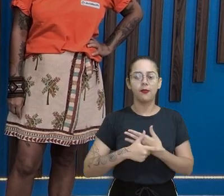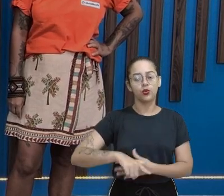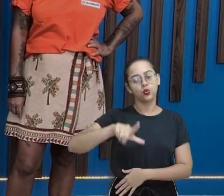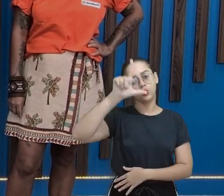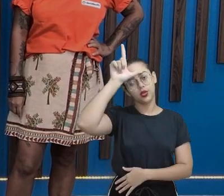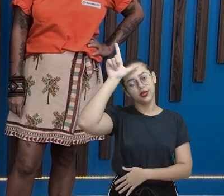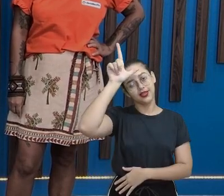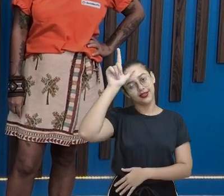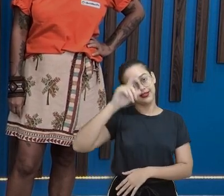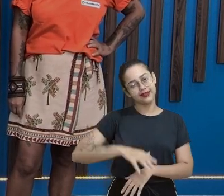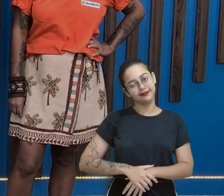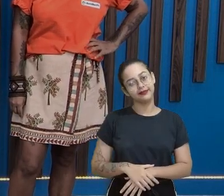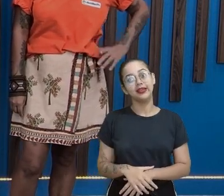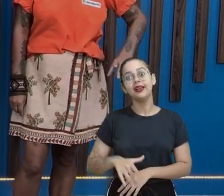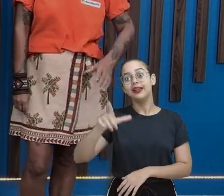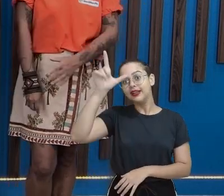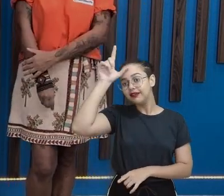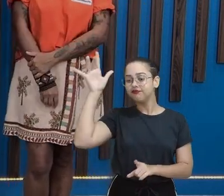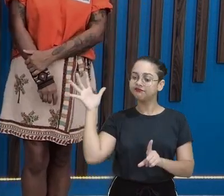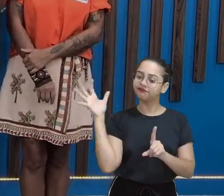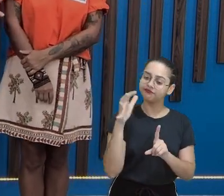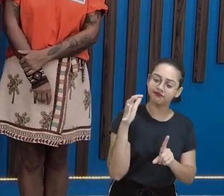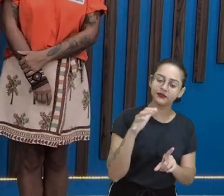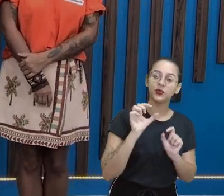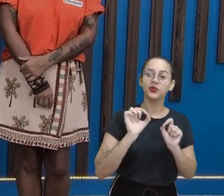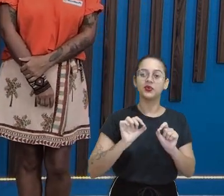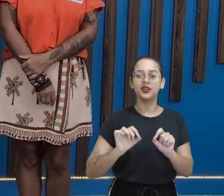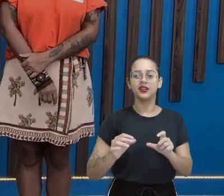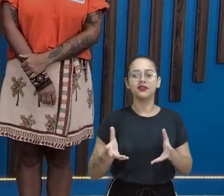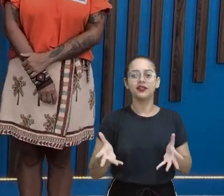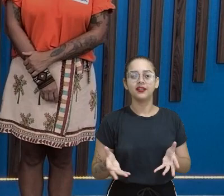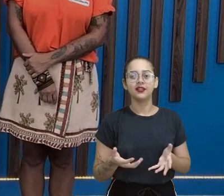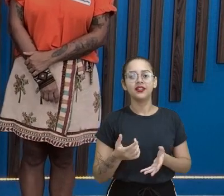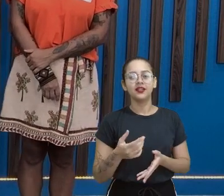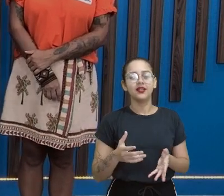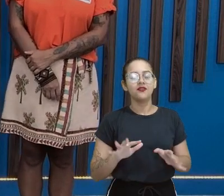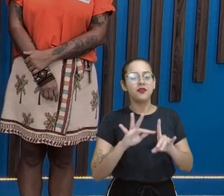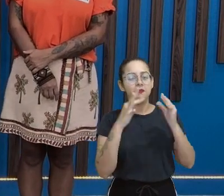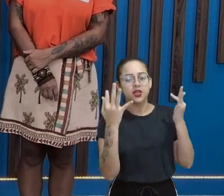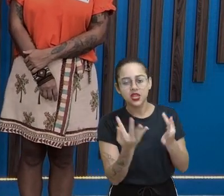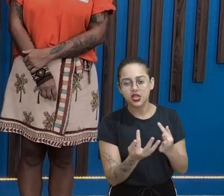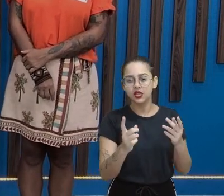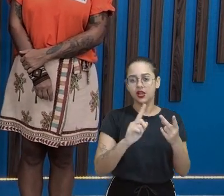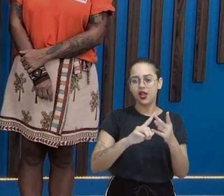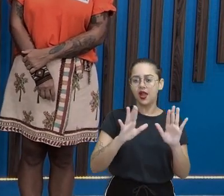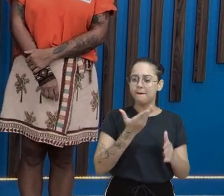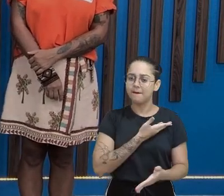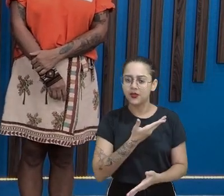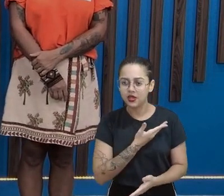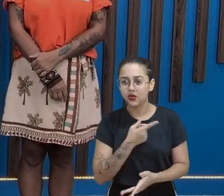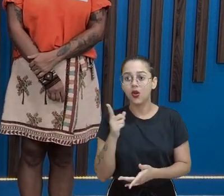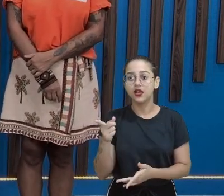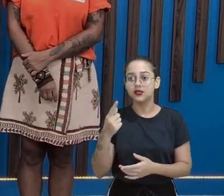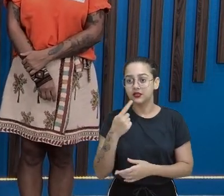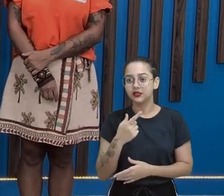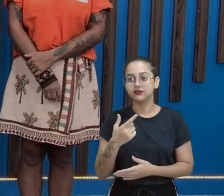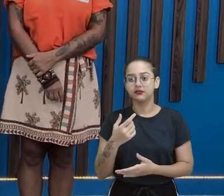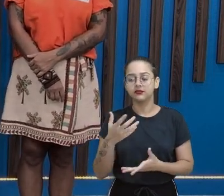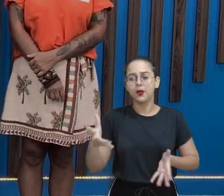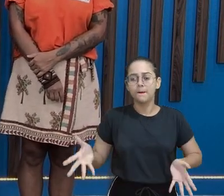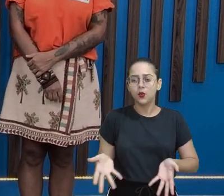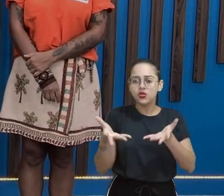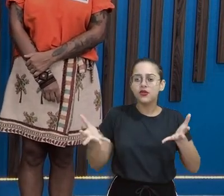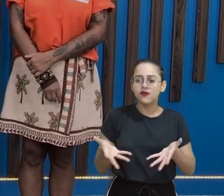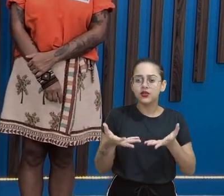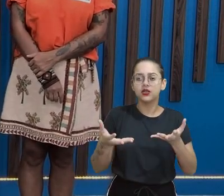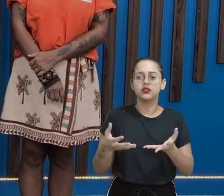né? De inspirar, né? Inspirar a sua família, inspirar os seus amigos, né? Essa inspiração, ela vem de quando a